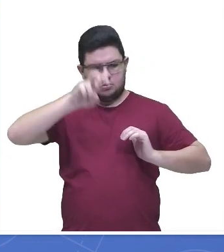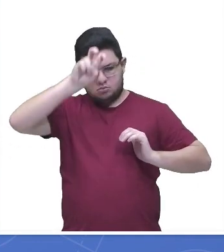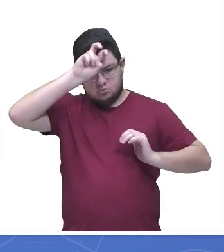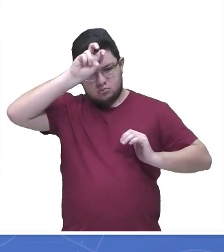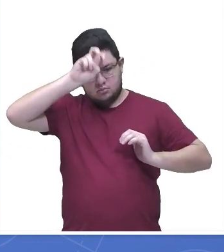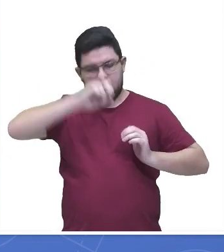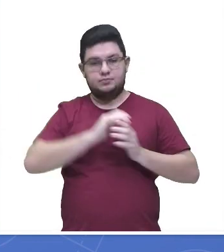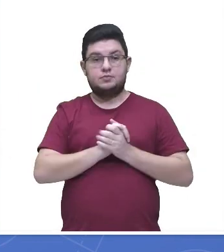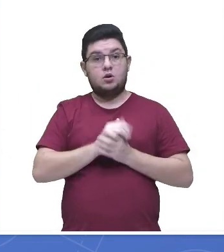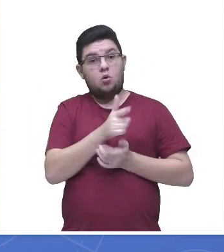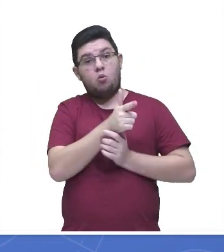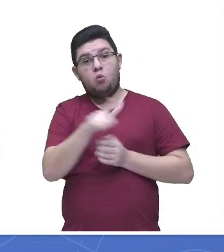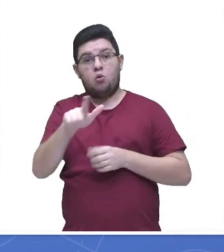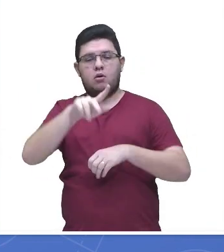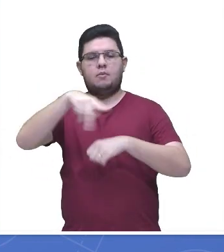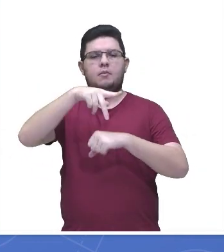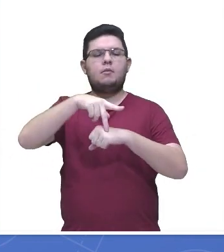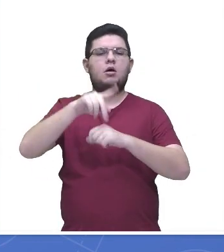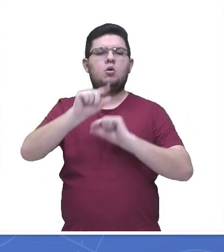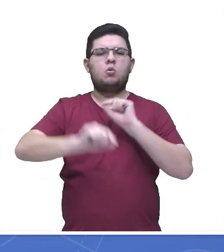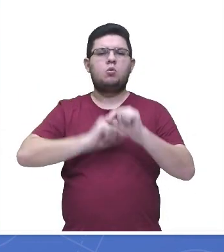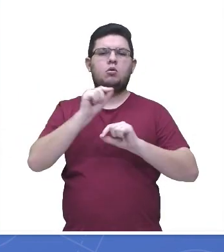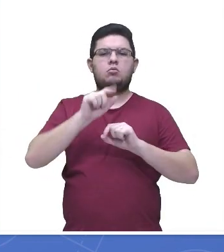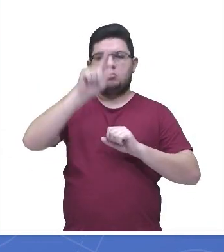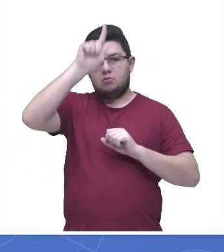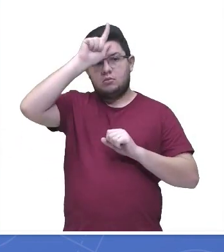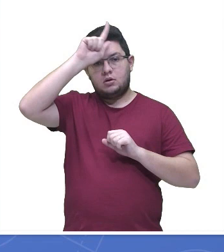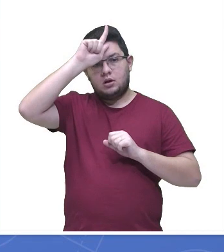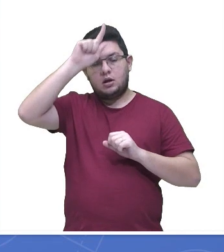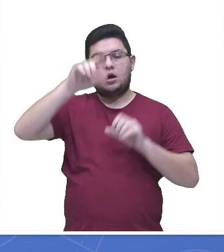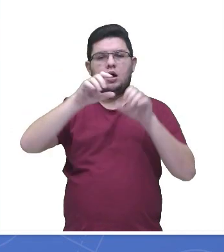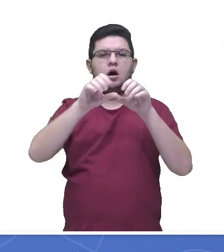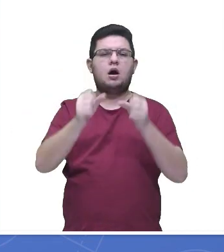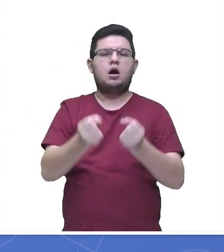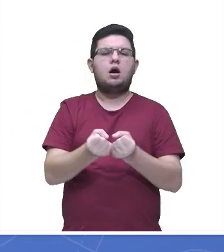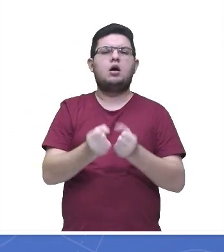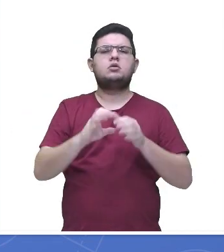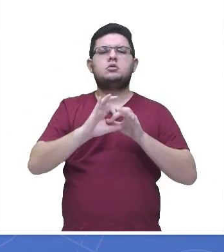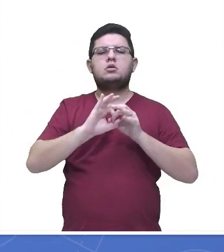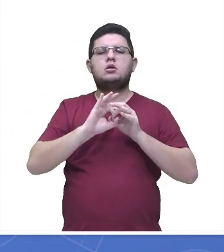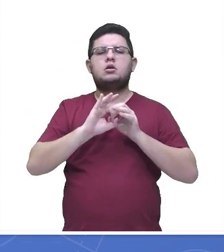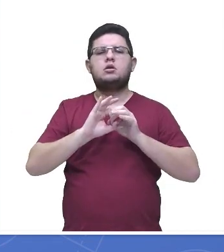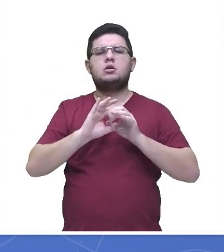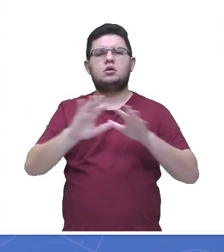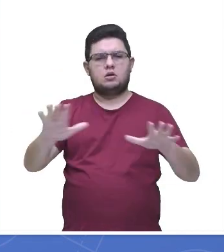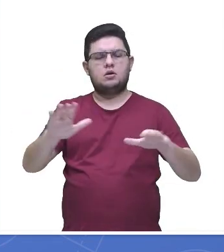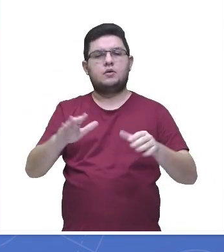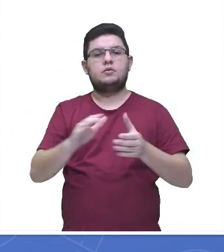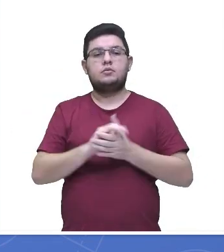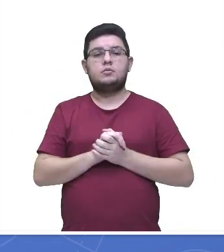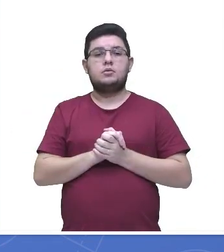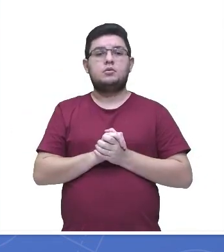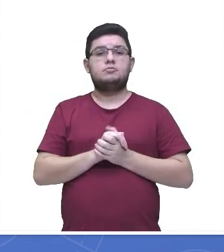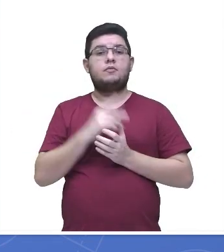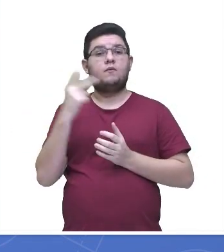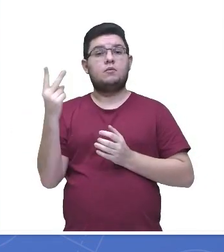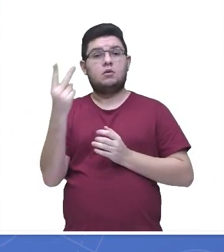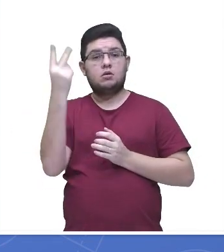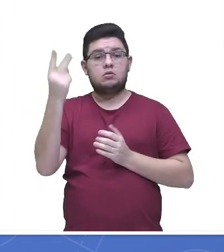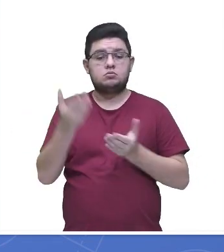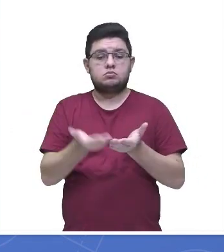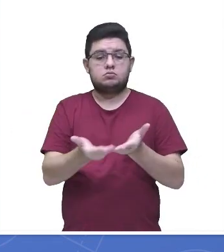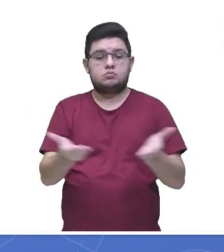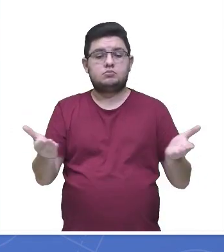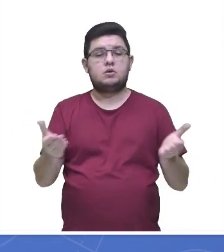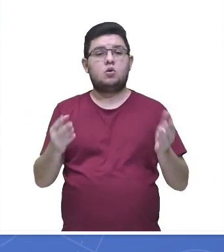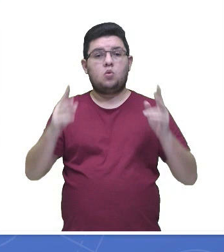foi considerada livre, valorizava o homem como sendo o ser mais importante do universo.